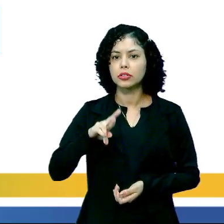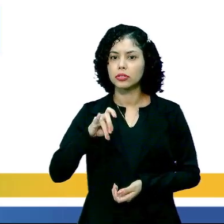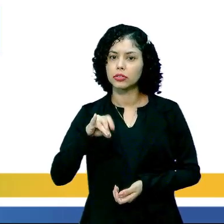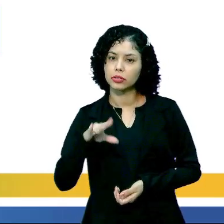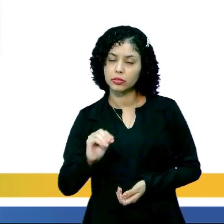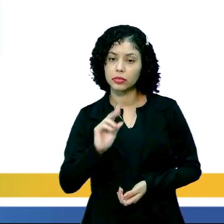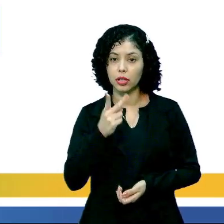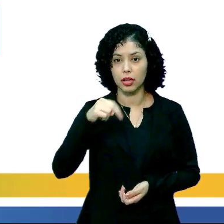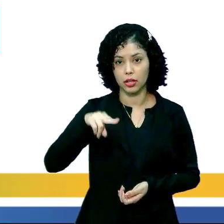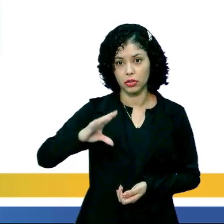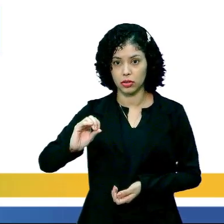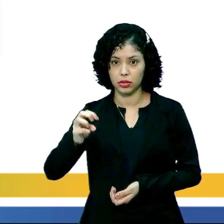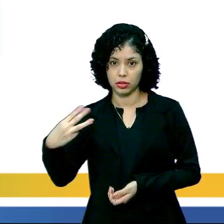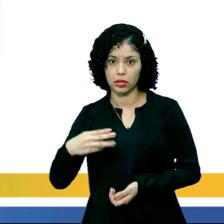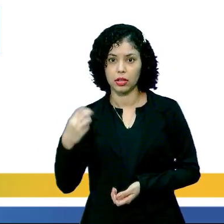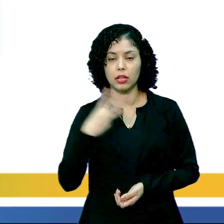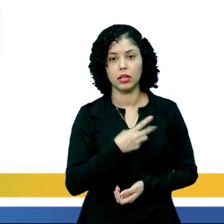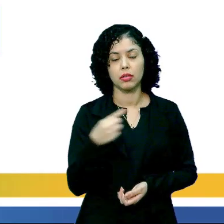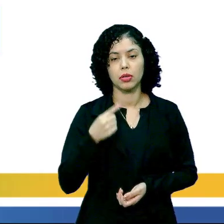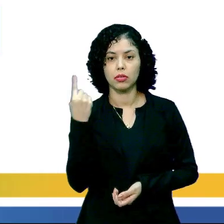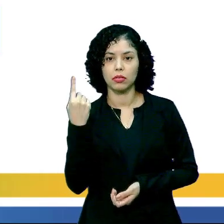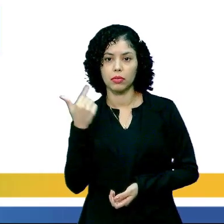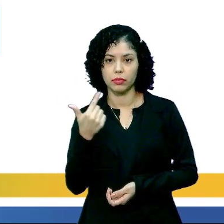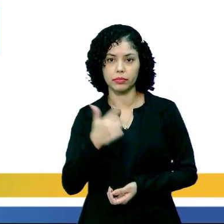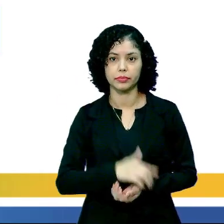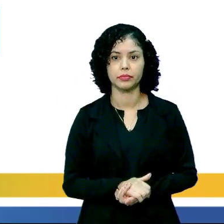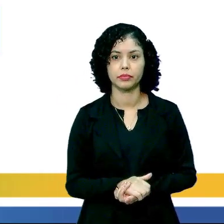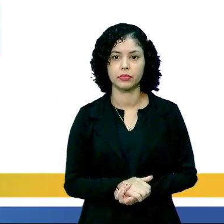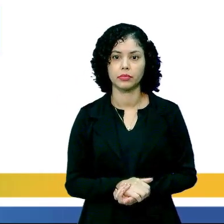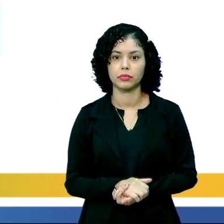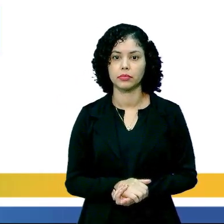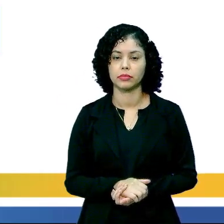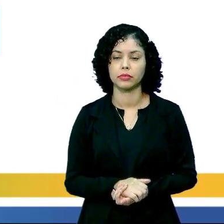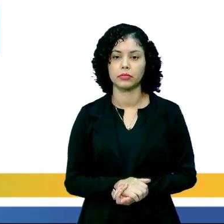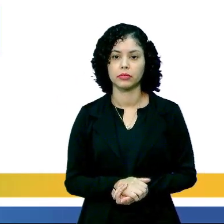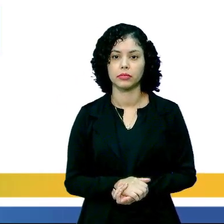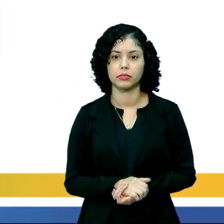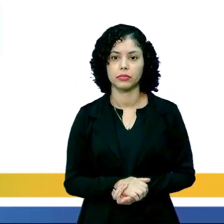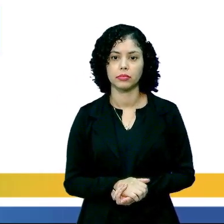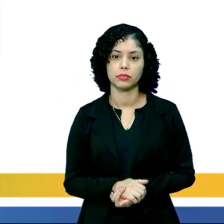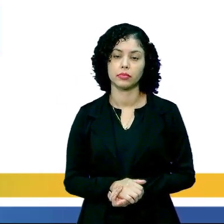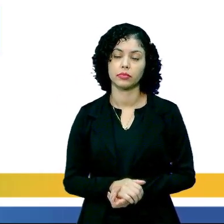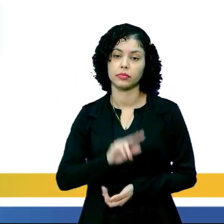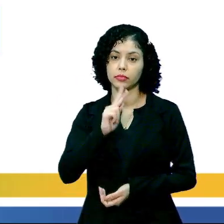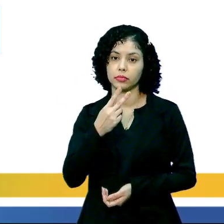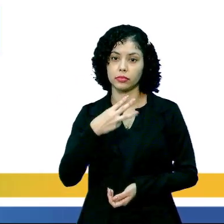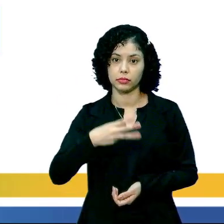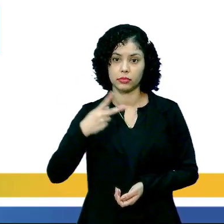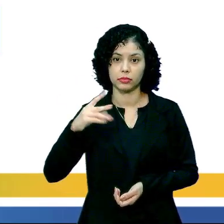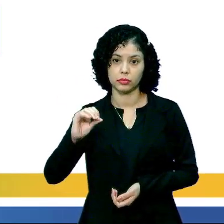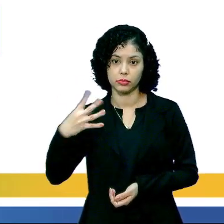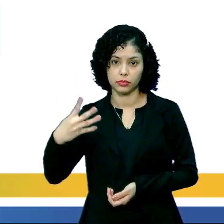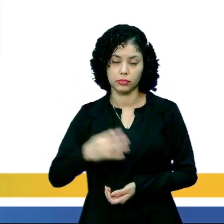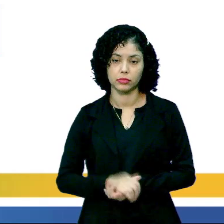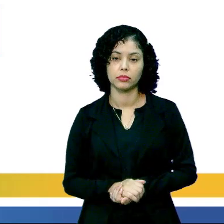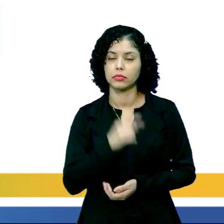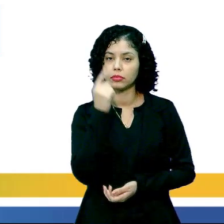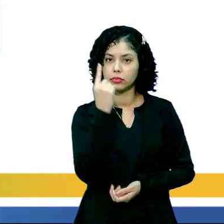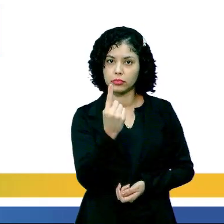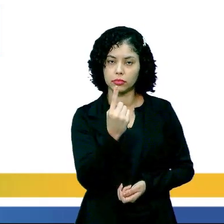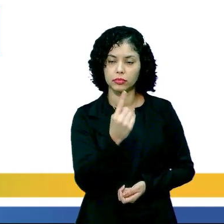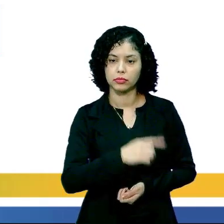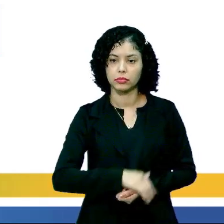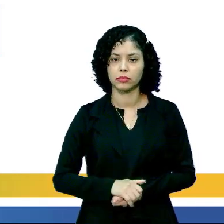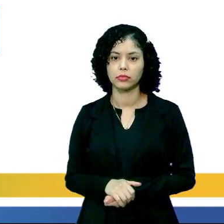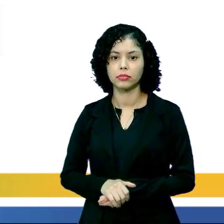HN O3 então 3 - 1 vai dar dois é um ácido forte ácido fosfórico h3po4 4